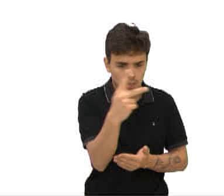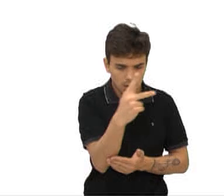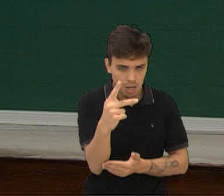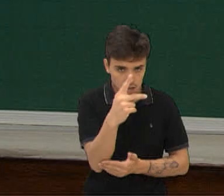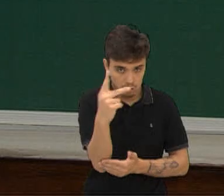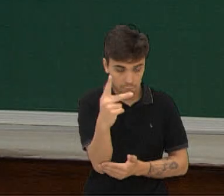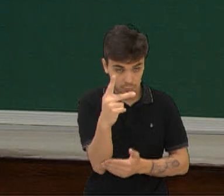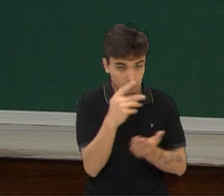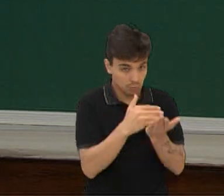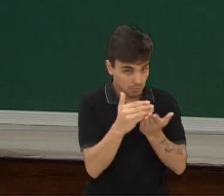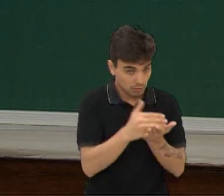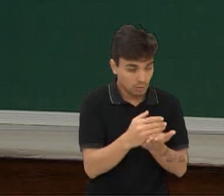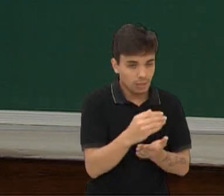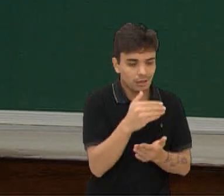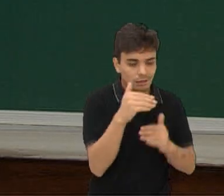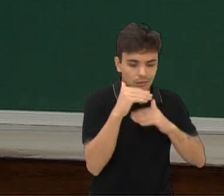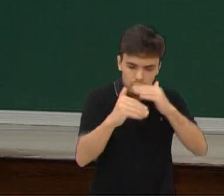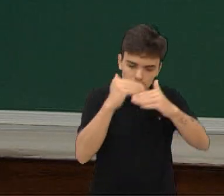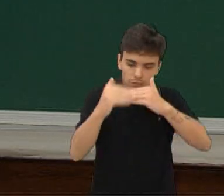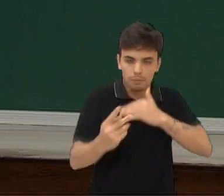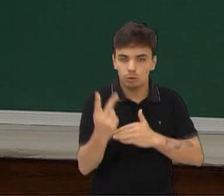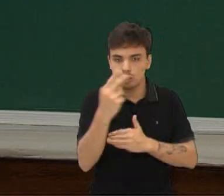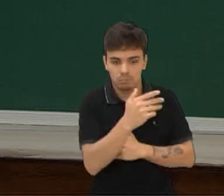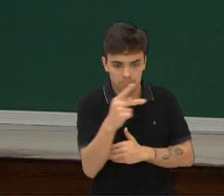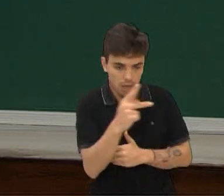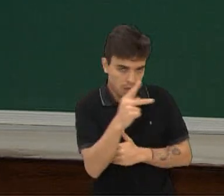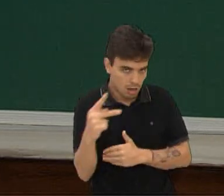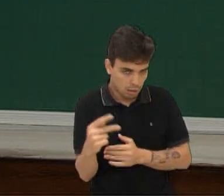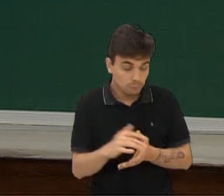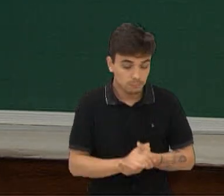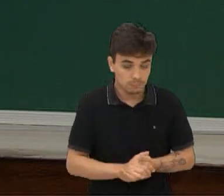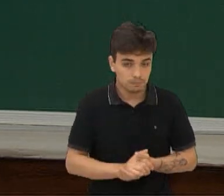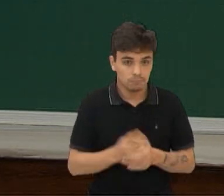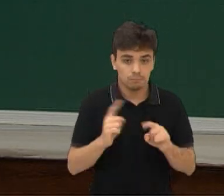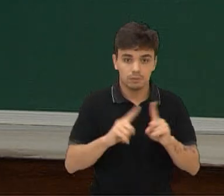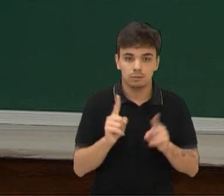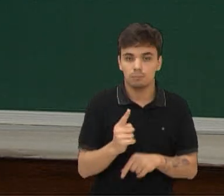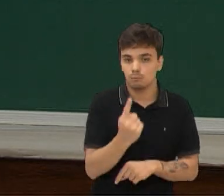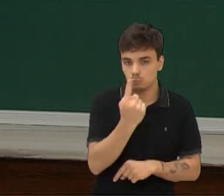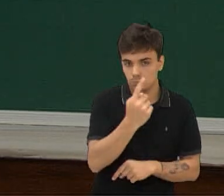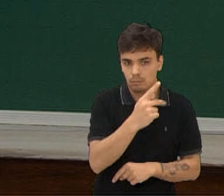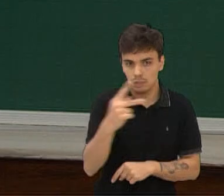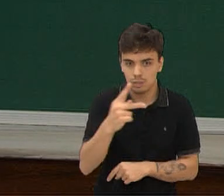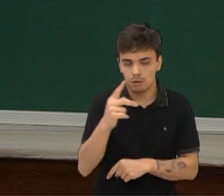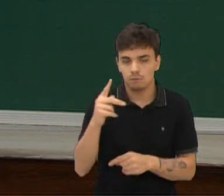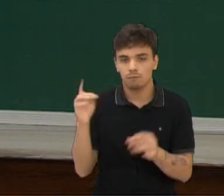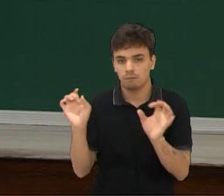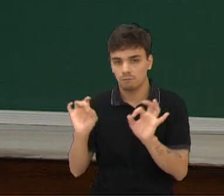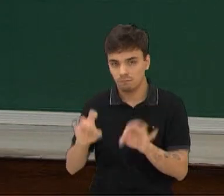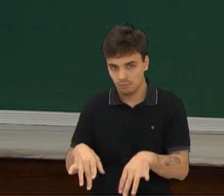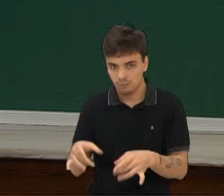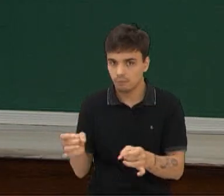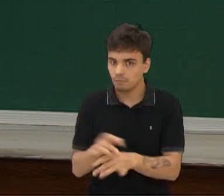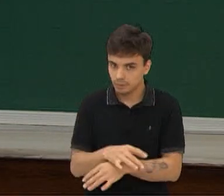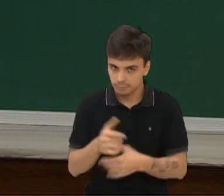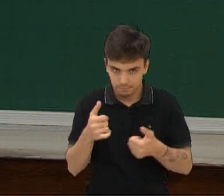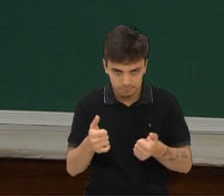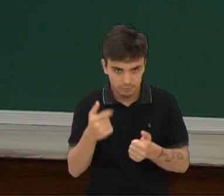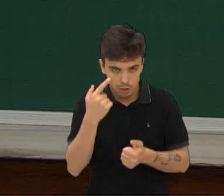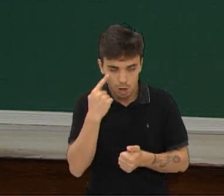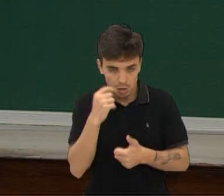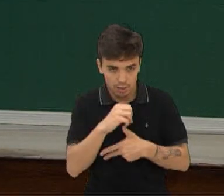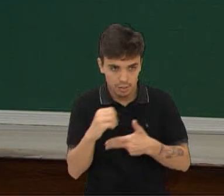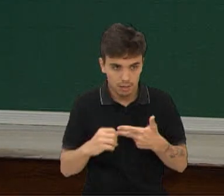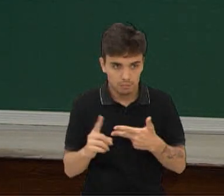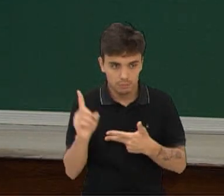parágrafos, no máximo 3, depende de quantos argumentos você tem. E por último, a conclusão com 1 parágrafo, e aqui tá o modelinho do Enem para você,